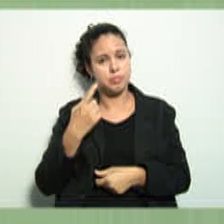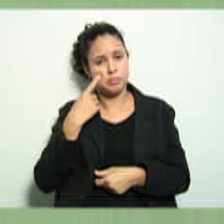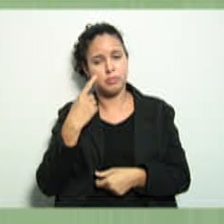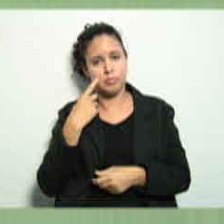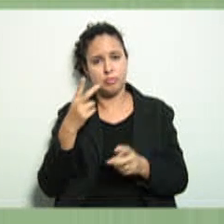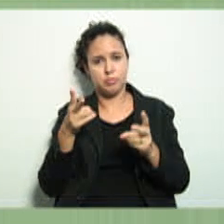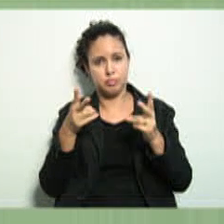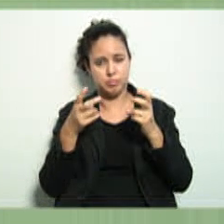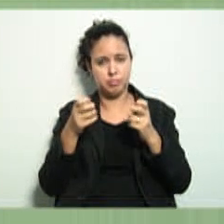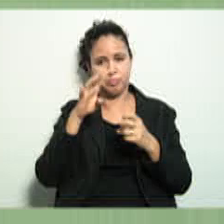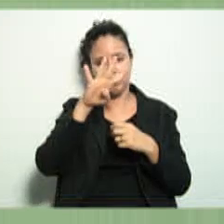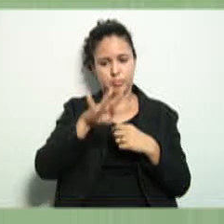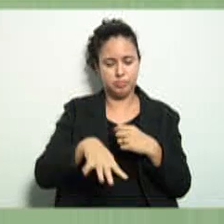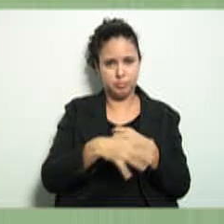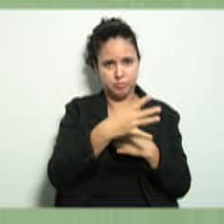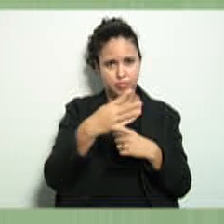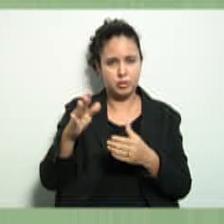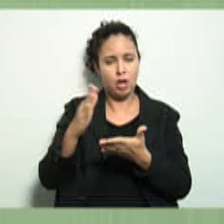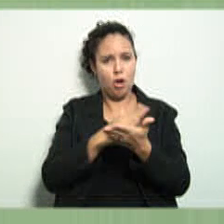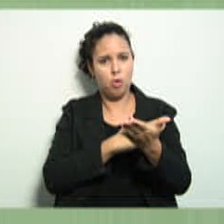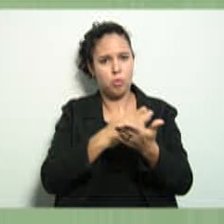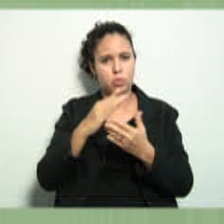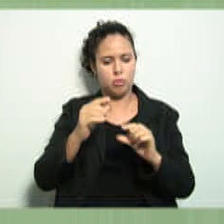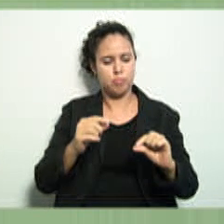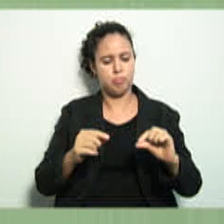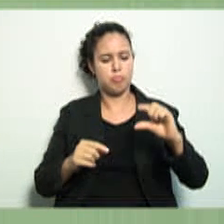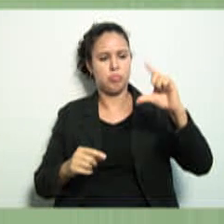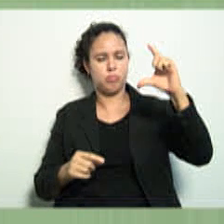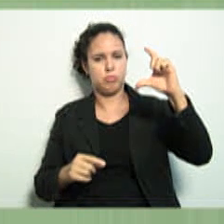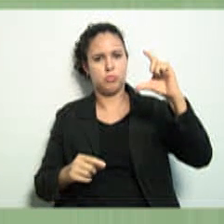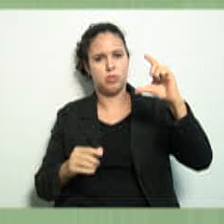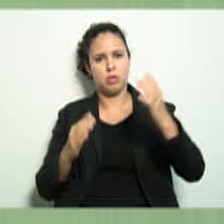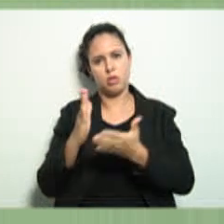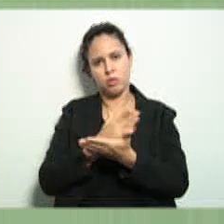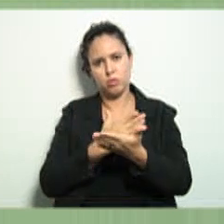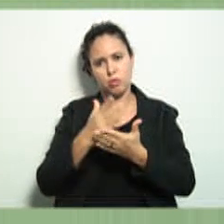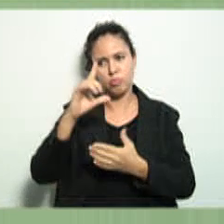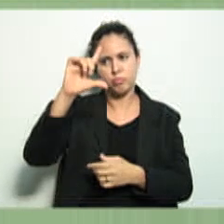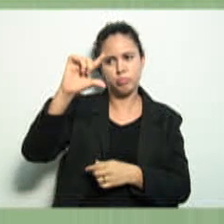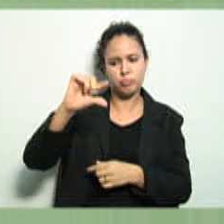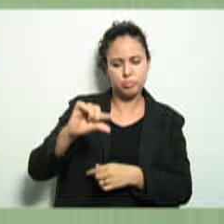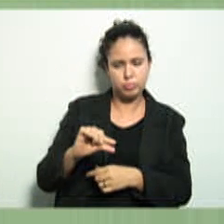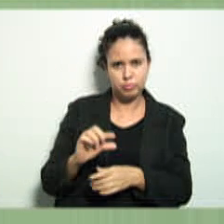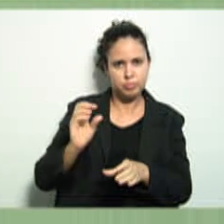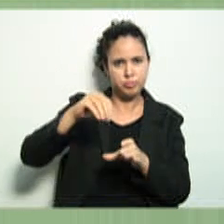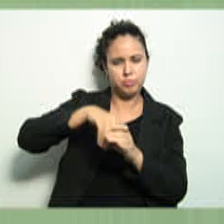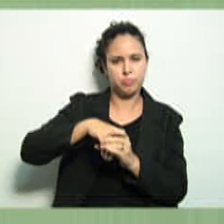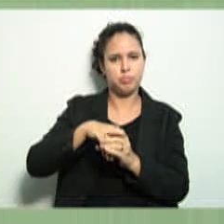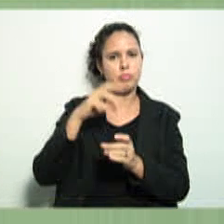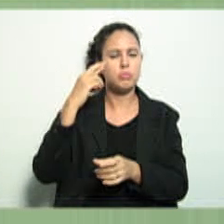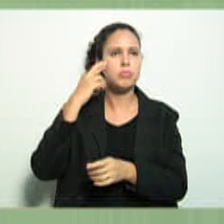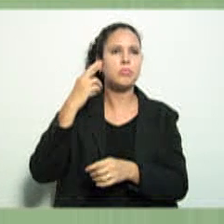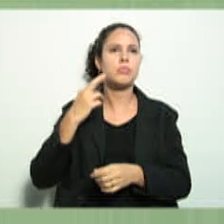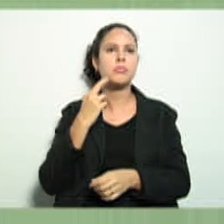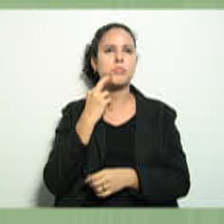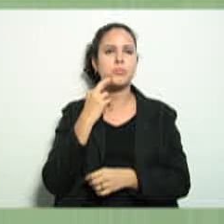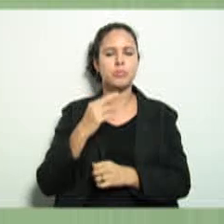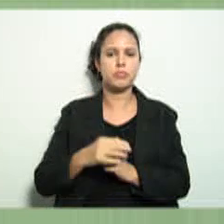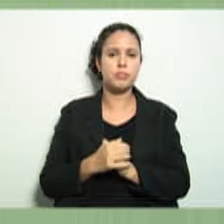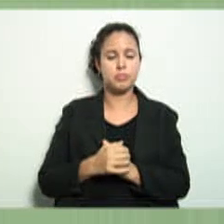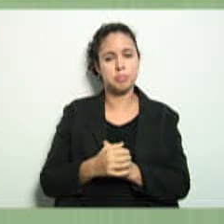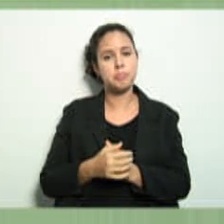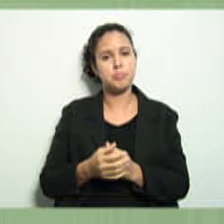crescimento de alguns e a redução de outros dentro do estado de Rondônia. A gente pode ver